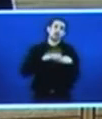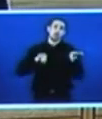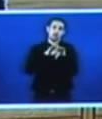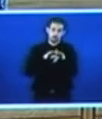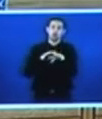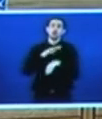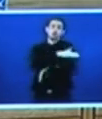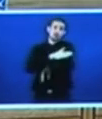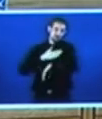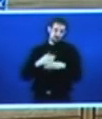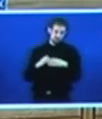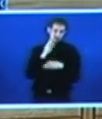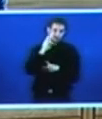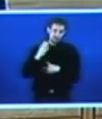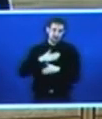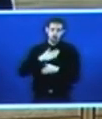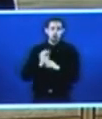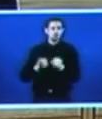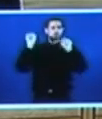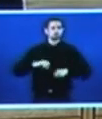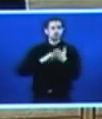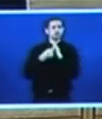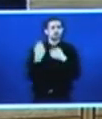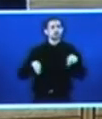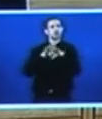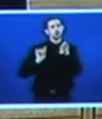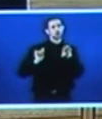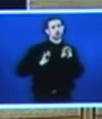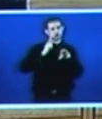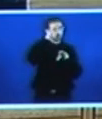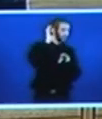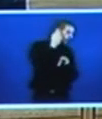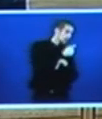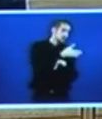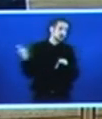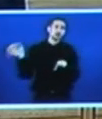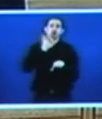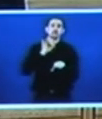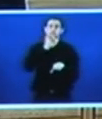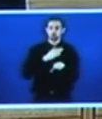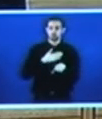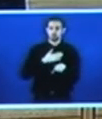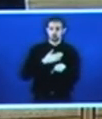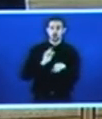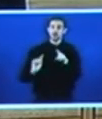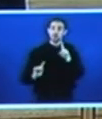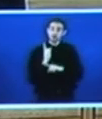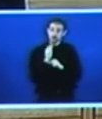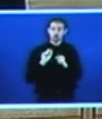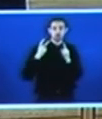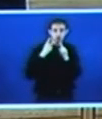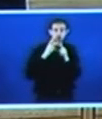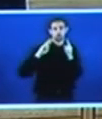Partido Popular o que aprobou os plans de igualdade e de oportunidades das mulleres galegas. Fixemos o primeiro, o segundo,